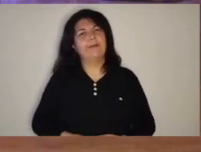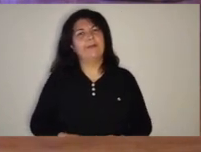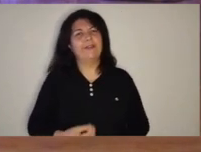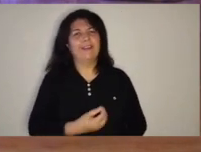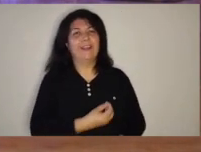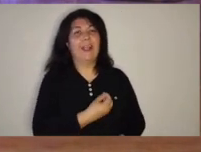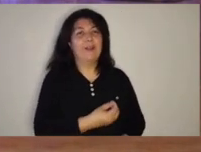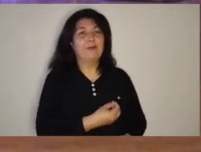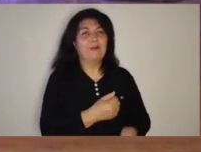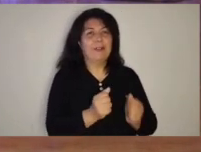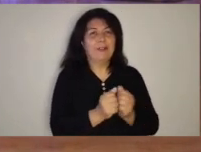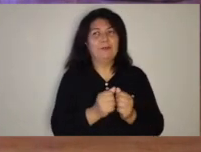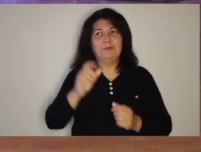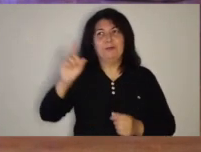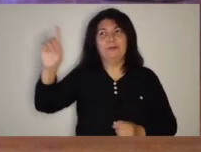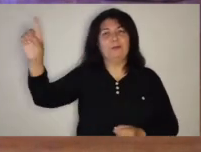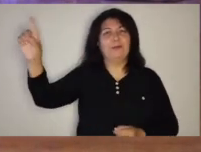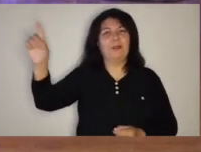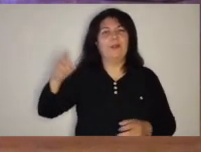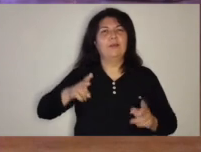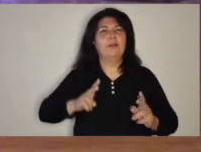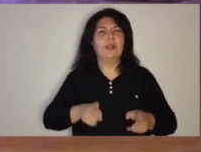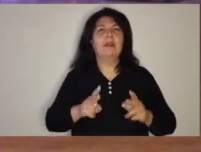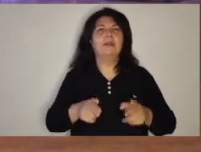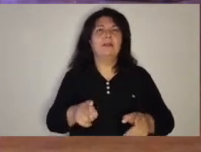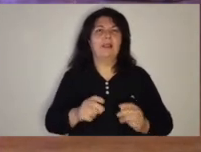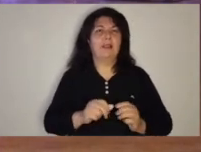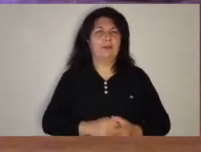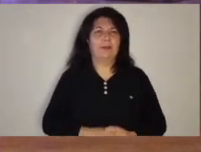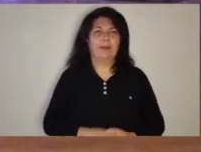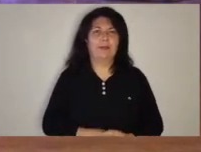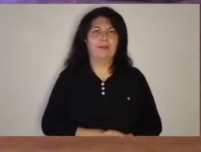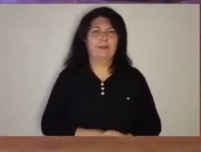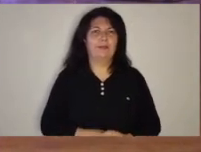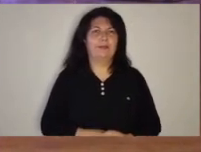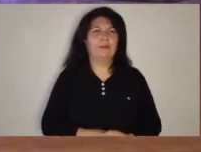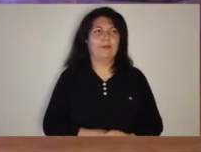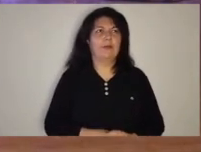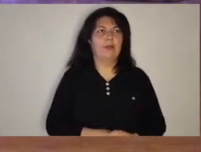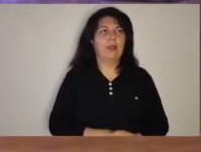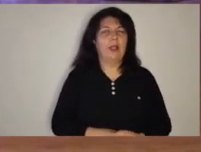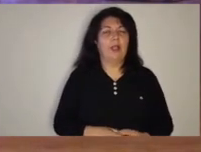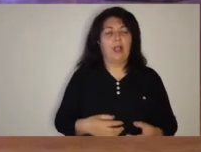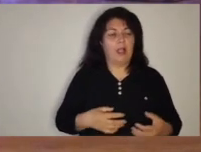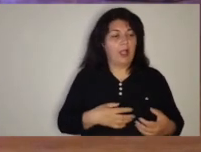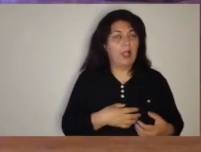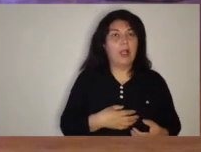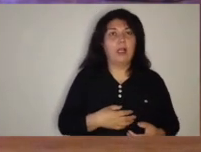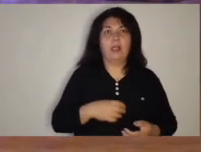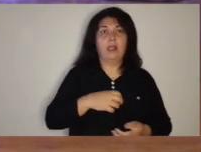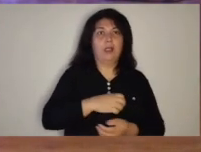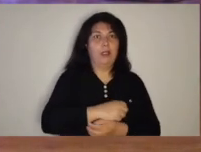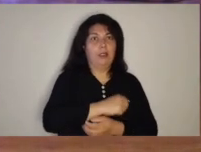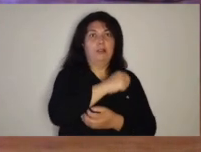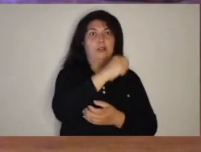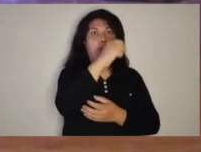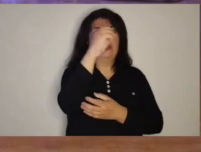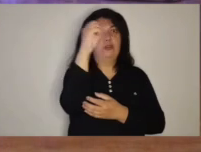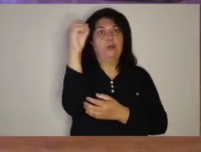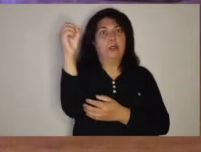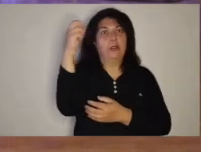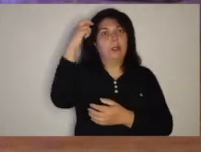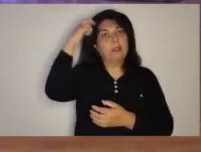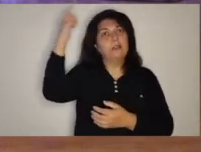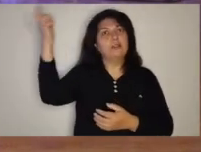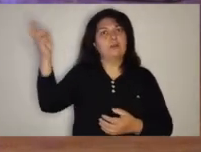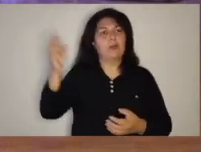Irmãos, a vida com Deus é uma constante. Não adianta eu entregar meu melhor a Deus de manhã, e aí vem